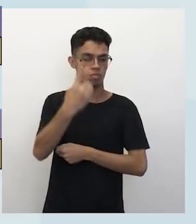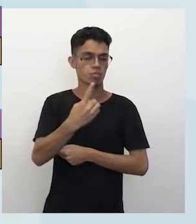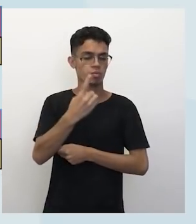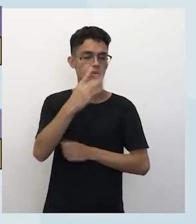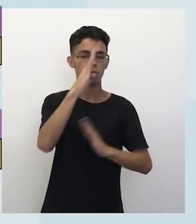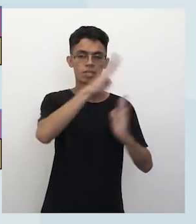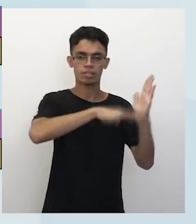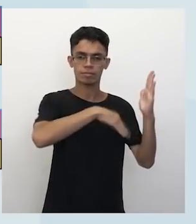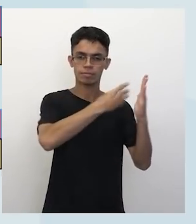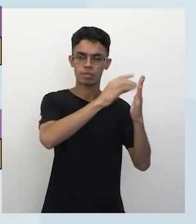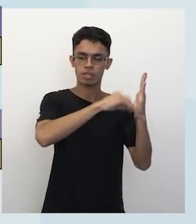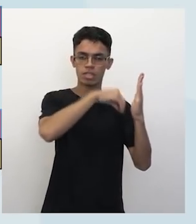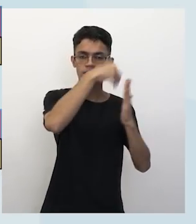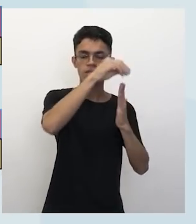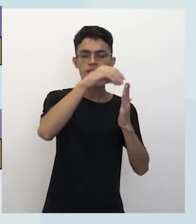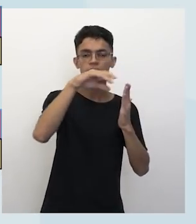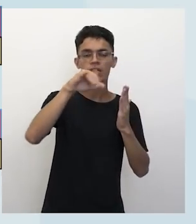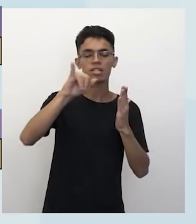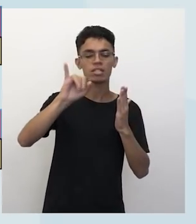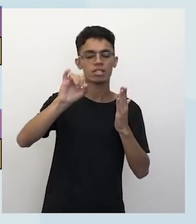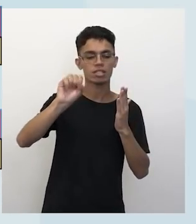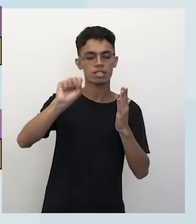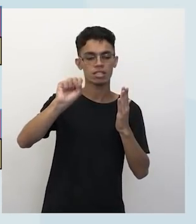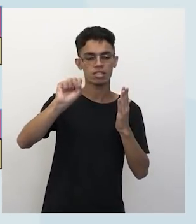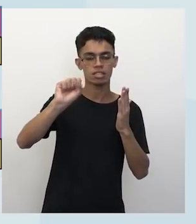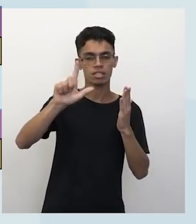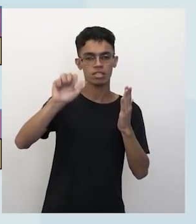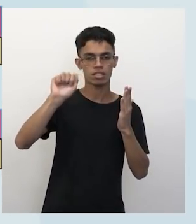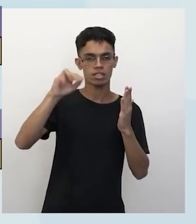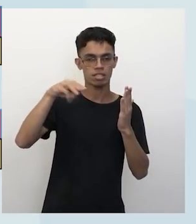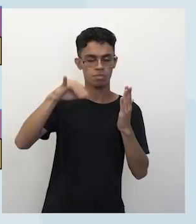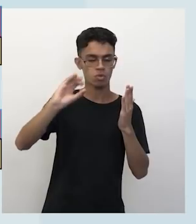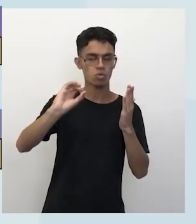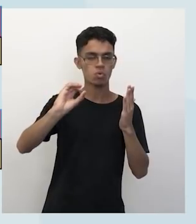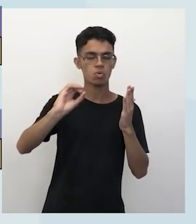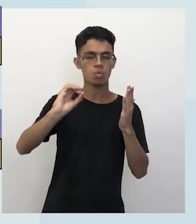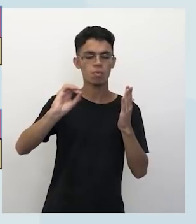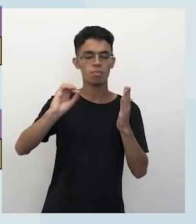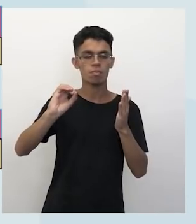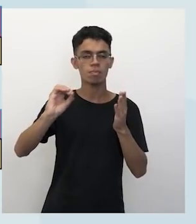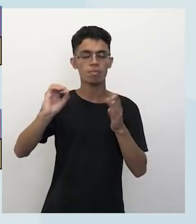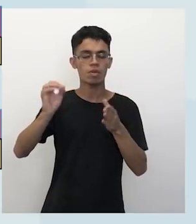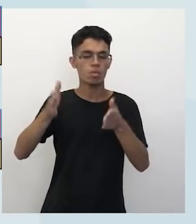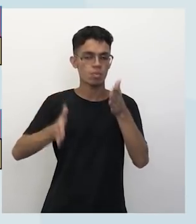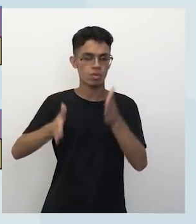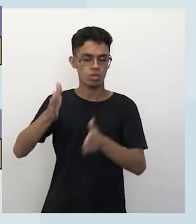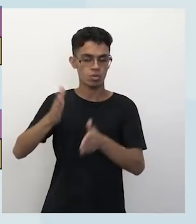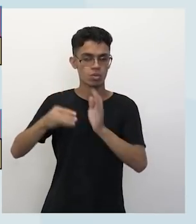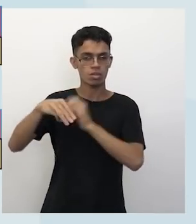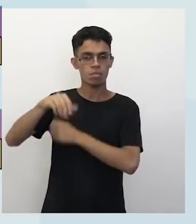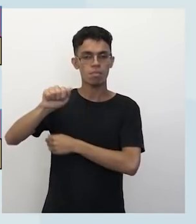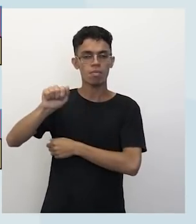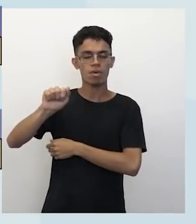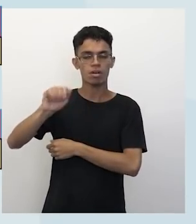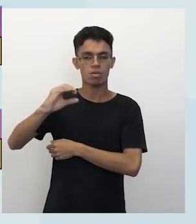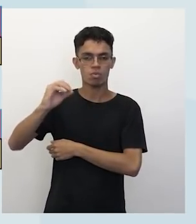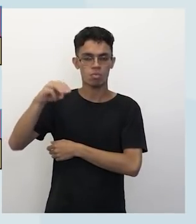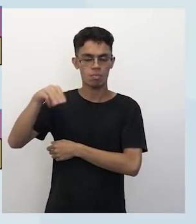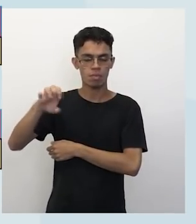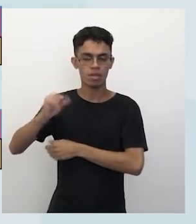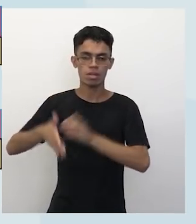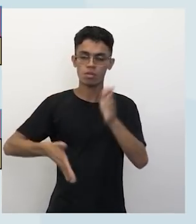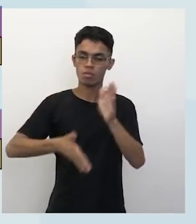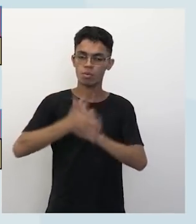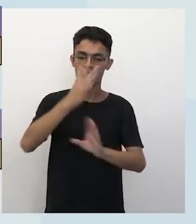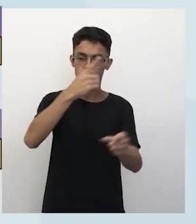islâmico seria o momento que Maomé ele foge para Medina. Porque é lá em Medina, no ano 1, que Maomé ele começa